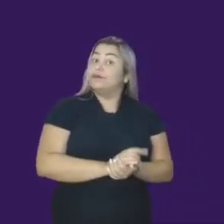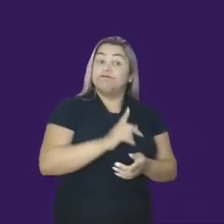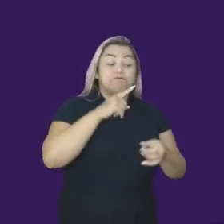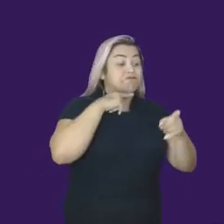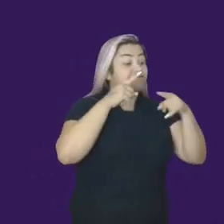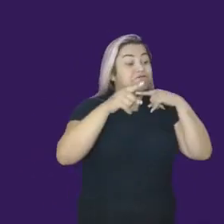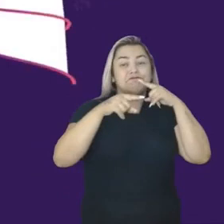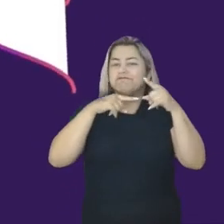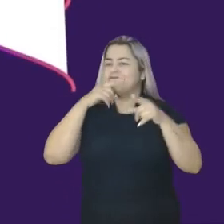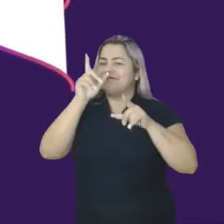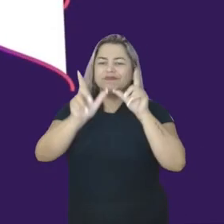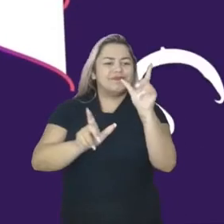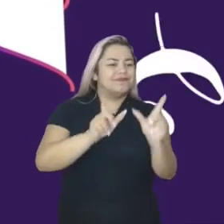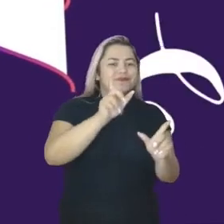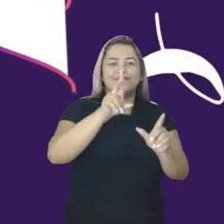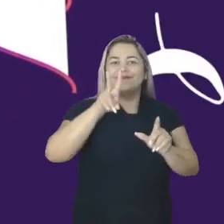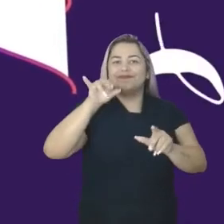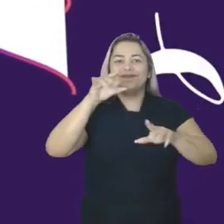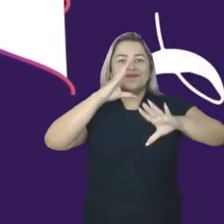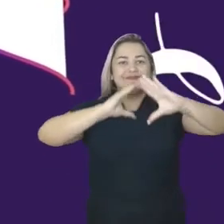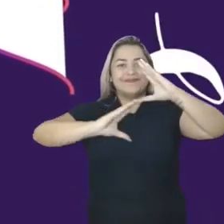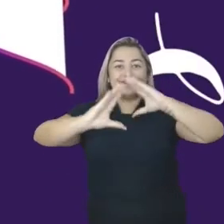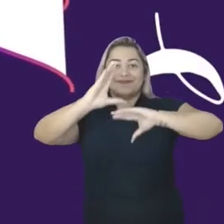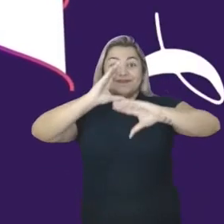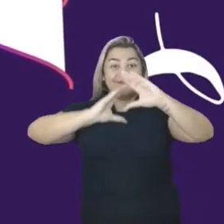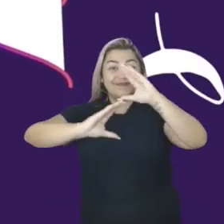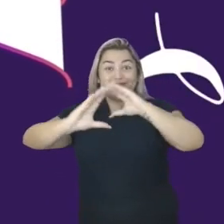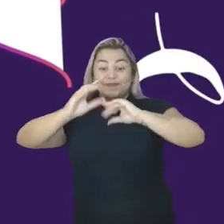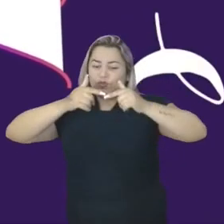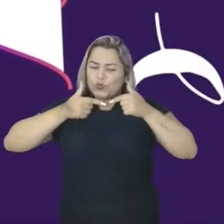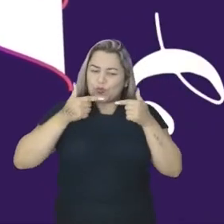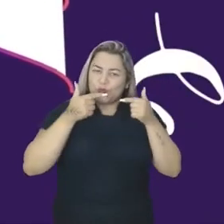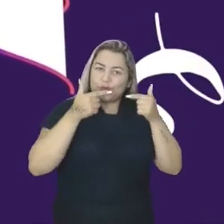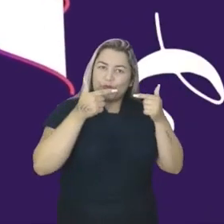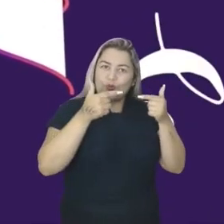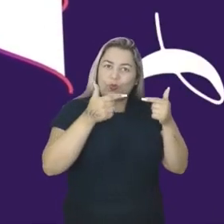Ninguém vai me impedir de cantar e lutar.